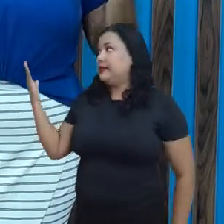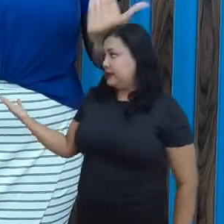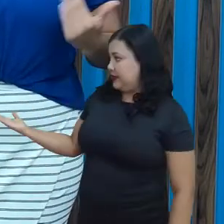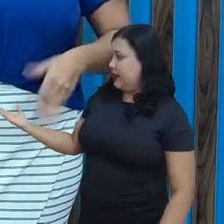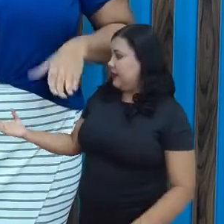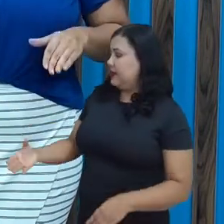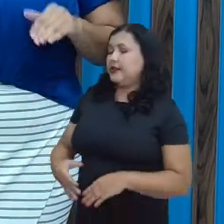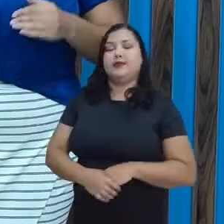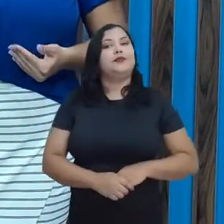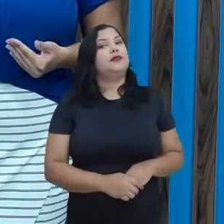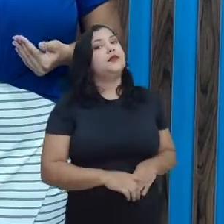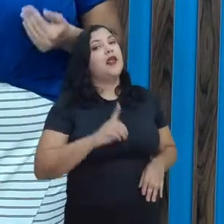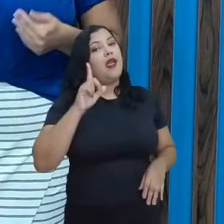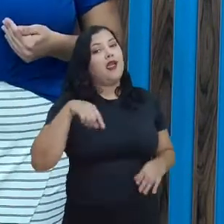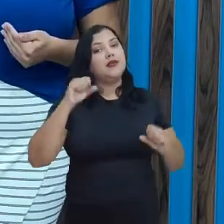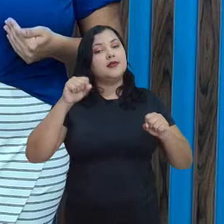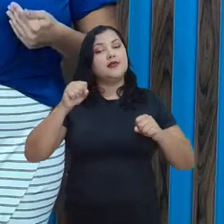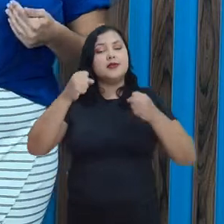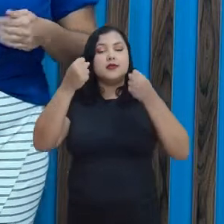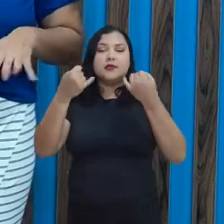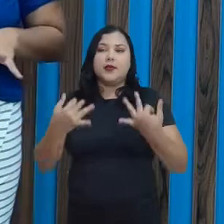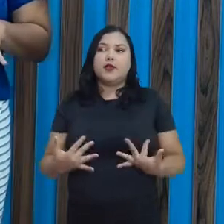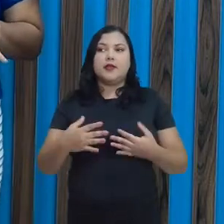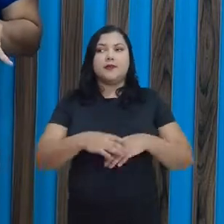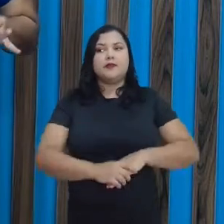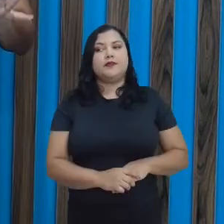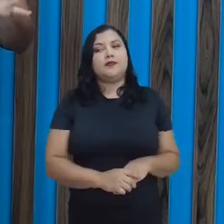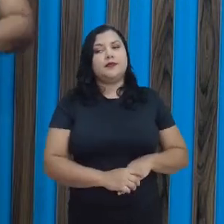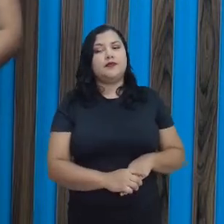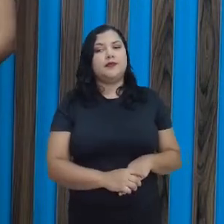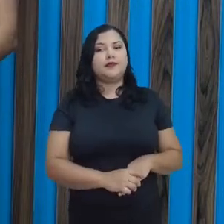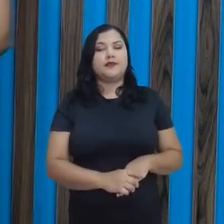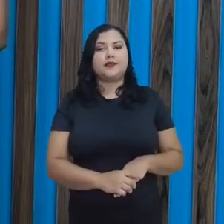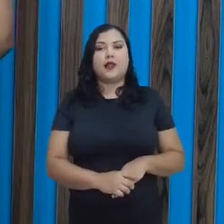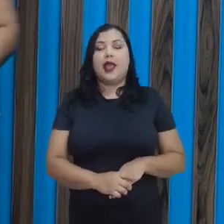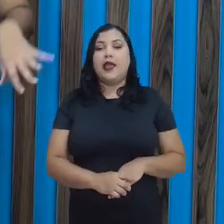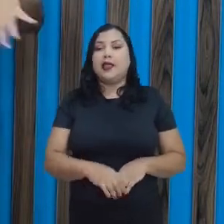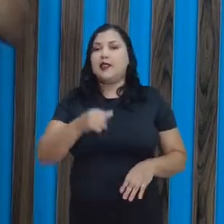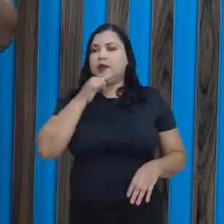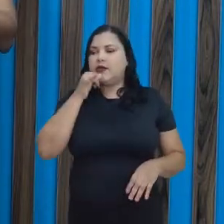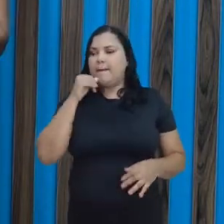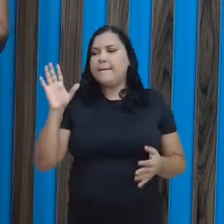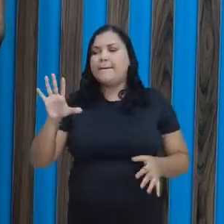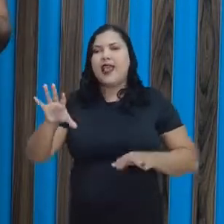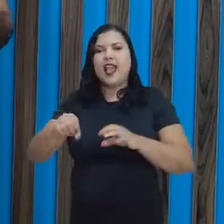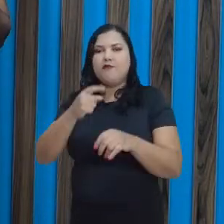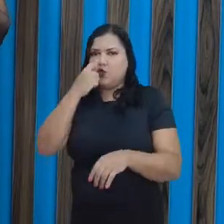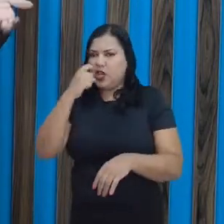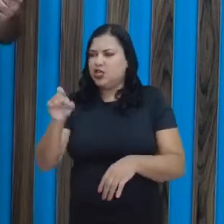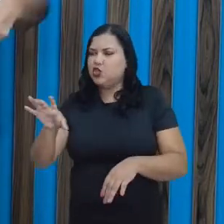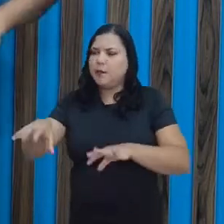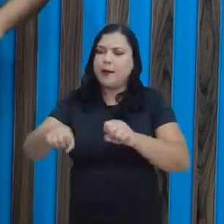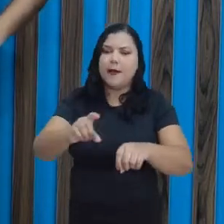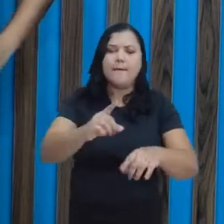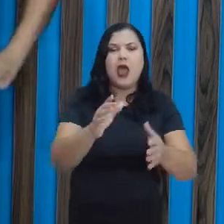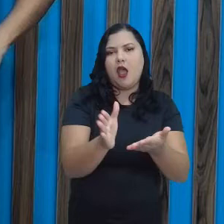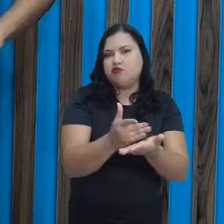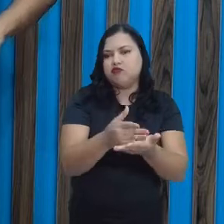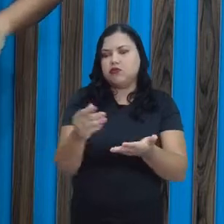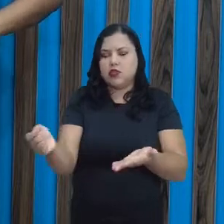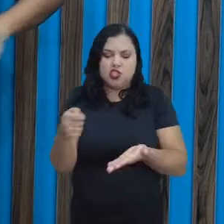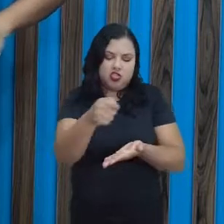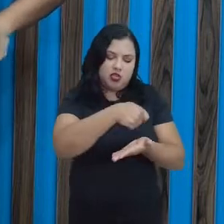de Jesus era justamente ela reaproveitava os cadernos que ela encontrava quando